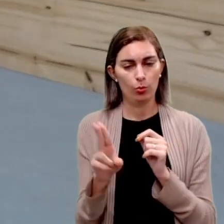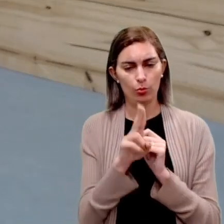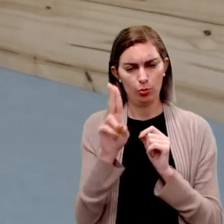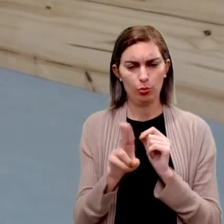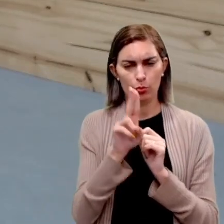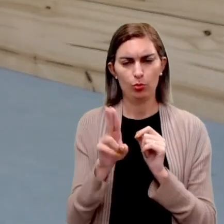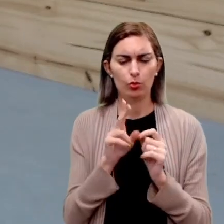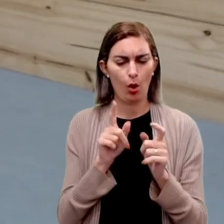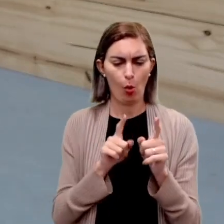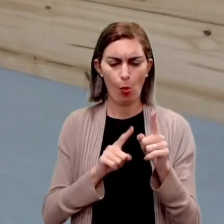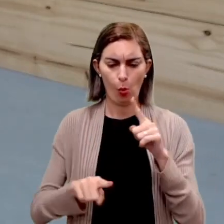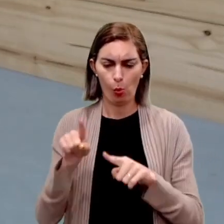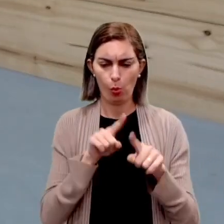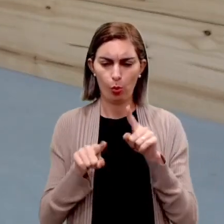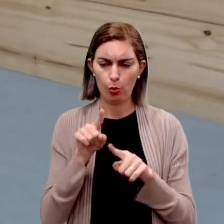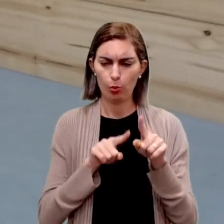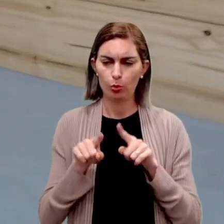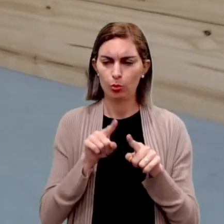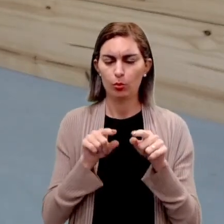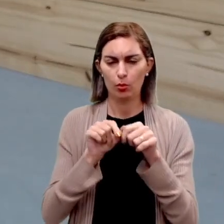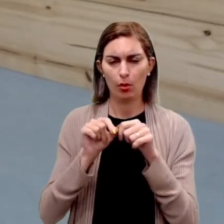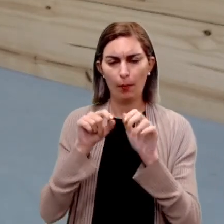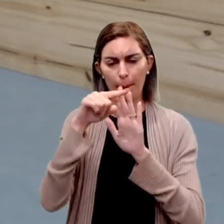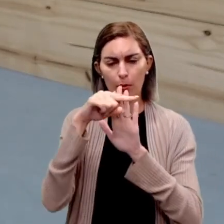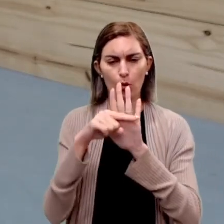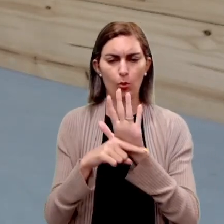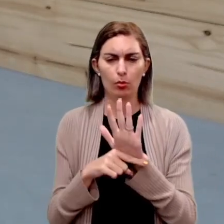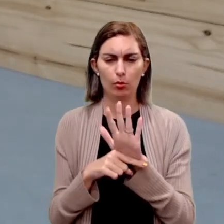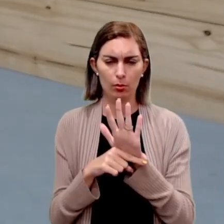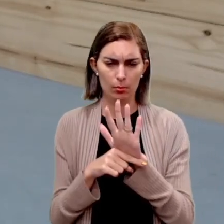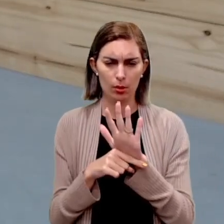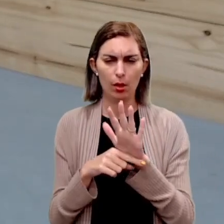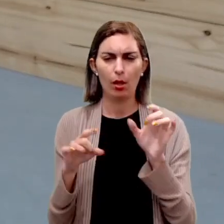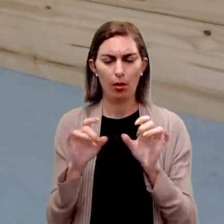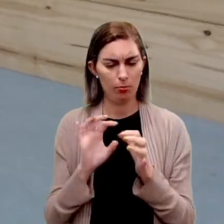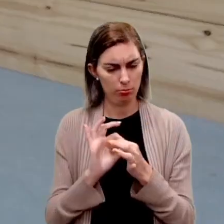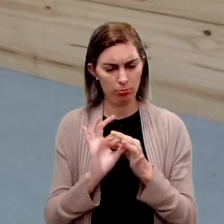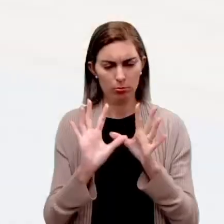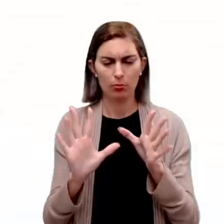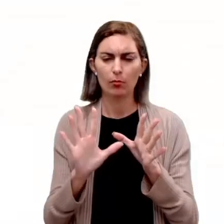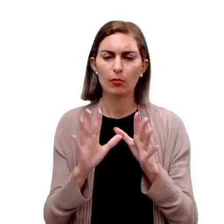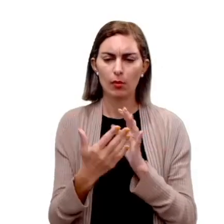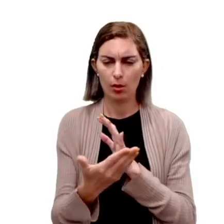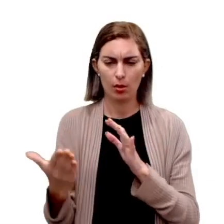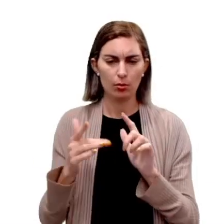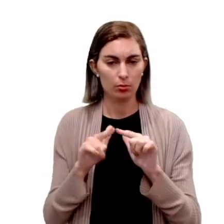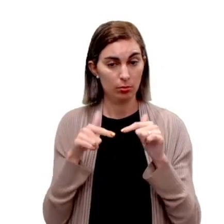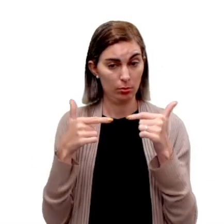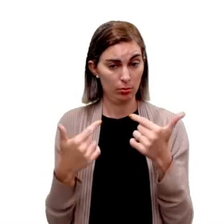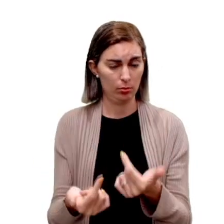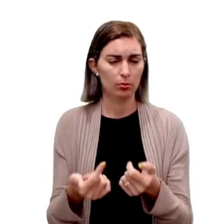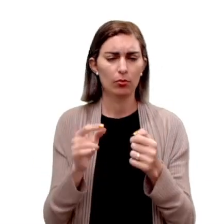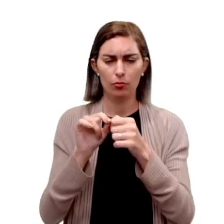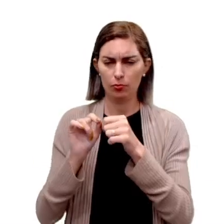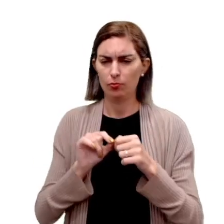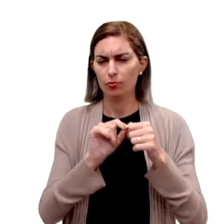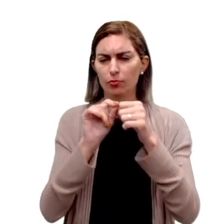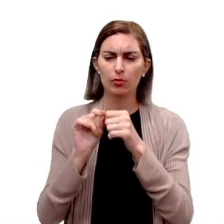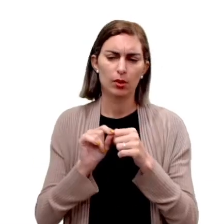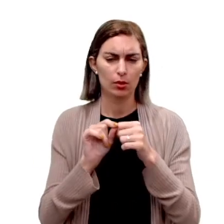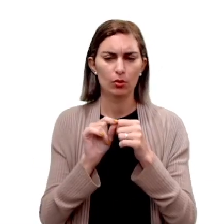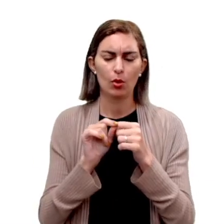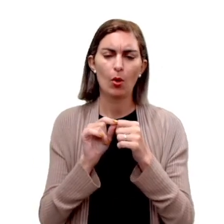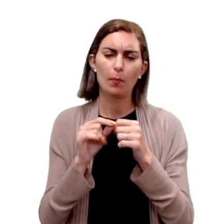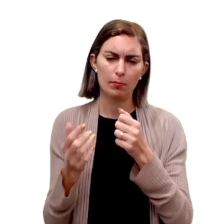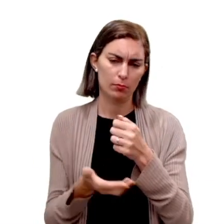para controlar o fluxo de execução de um programa, permitindo que determinadas ações sejam realizadas